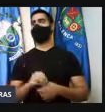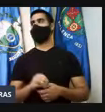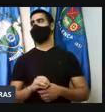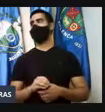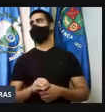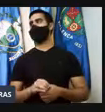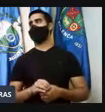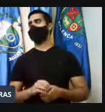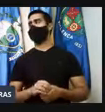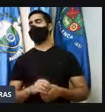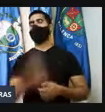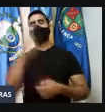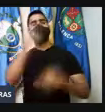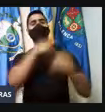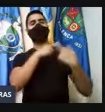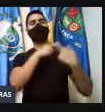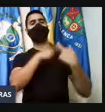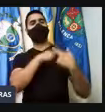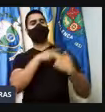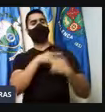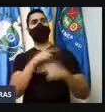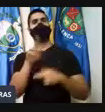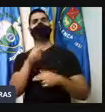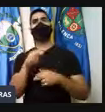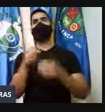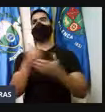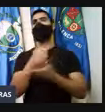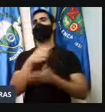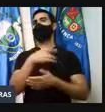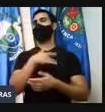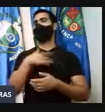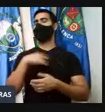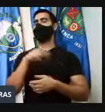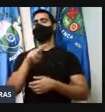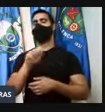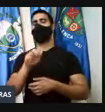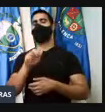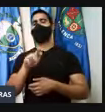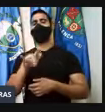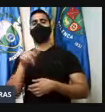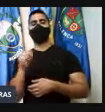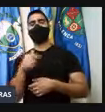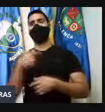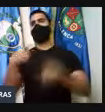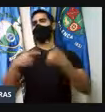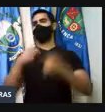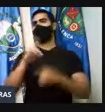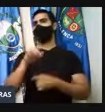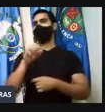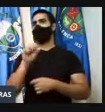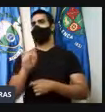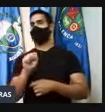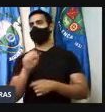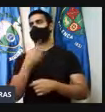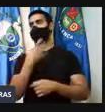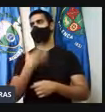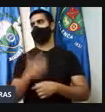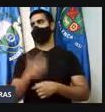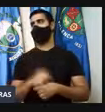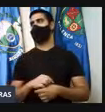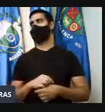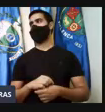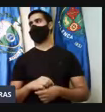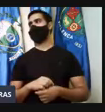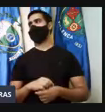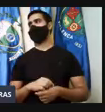Sá, responsável pela Unidade Básica de Saúde da Varginha. Discussão única e votação para o dia 8/12. Parecer da Comissão de Constituição,